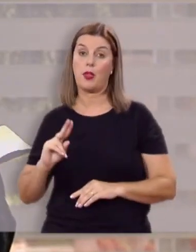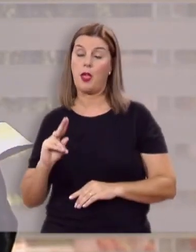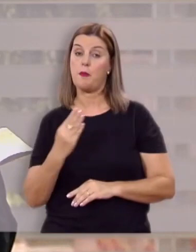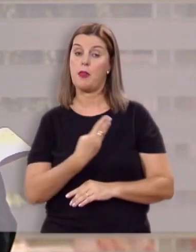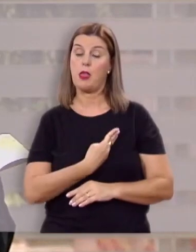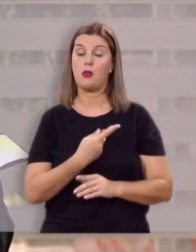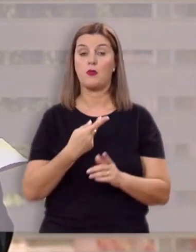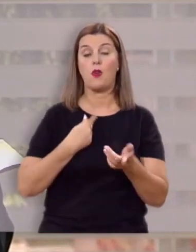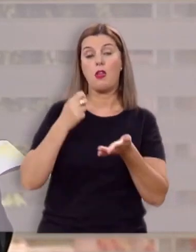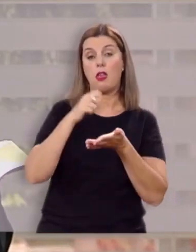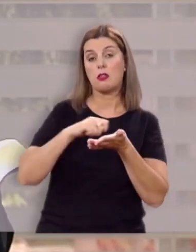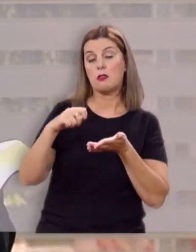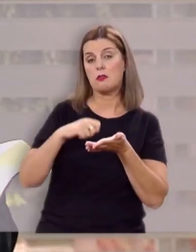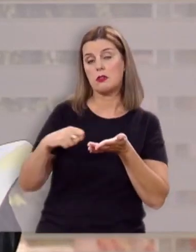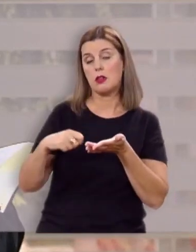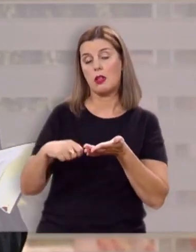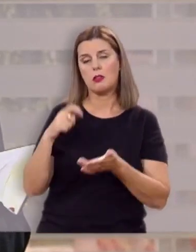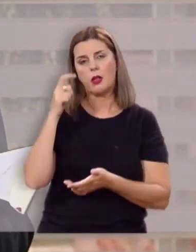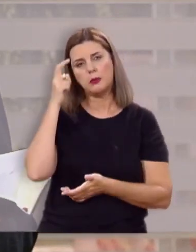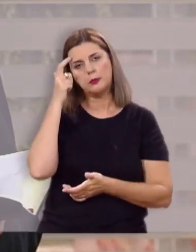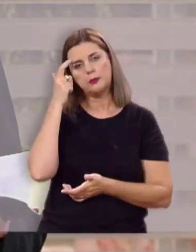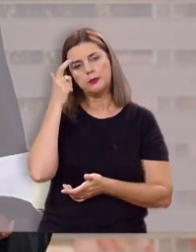Hebreus foi escrita